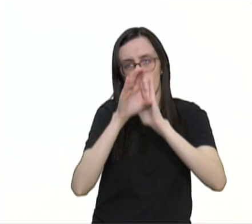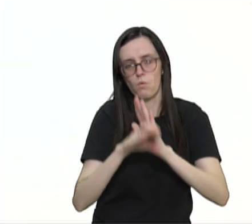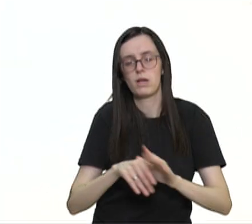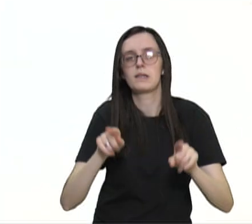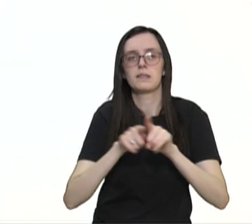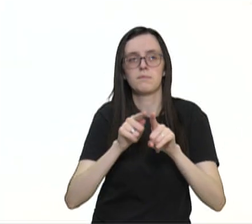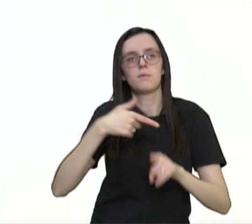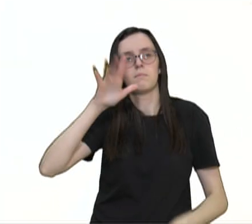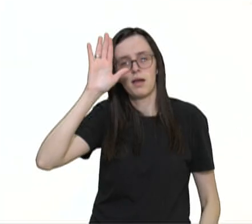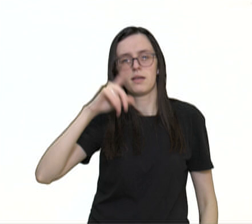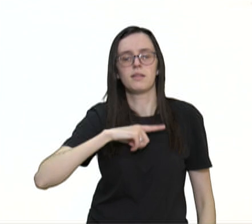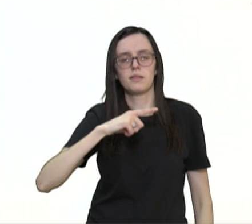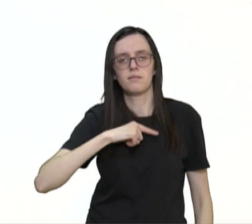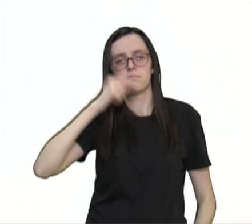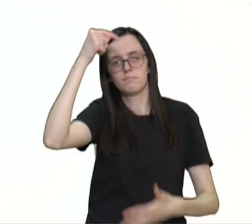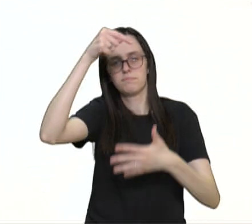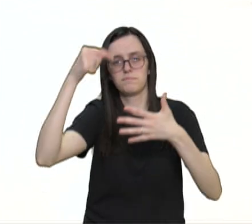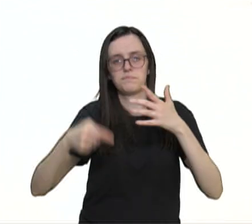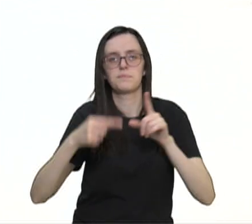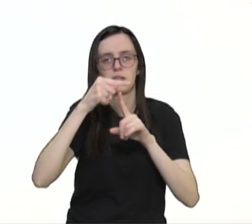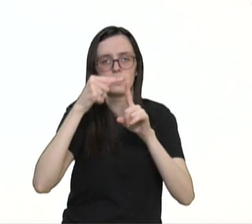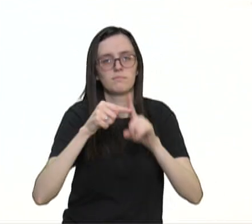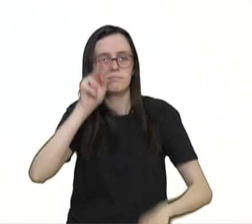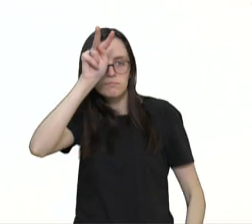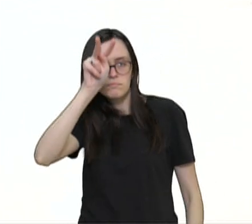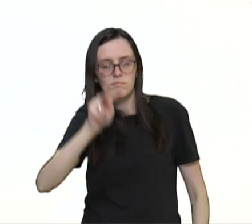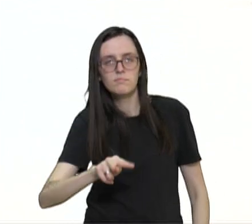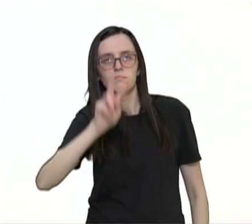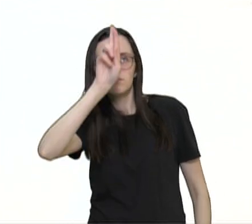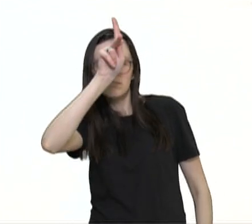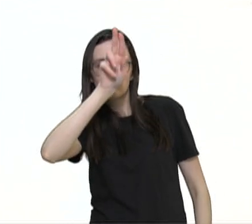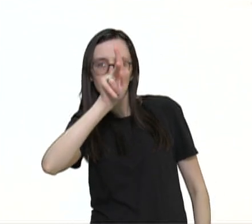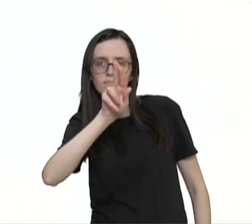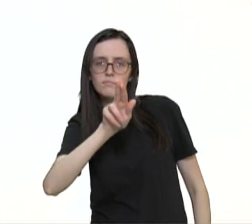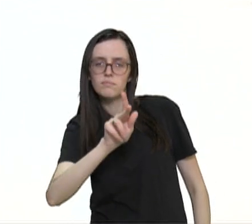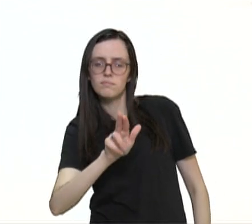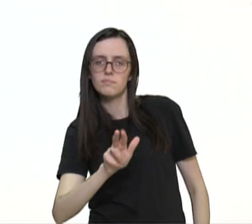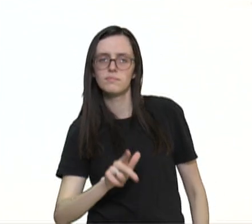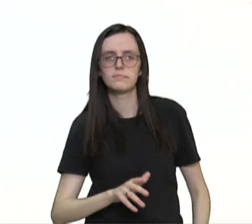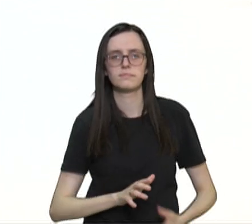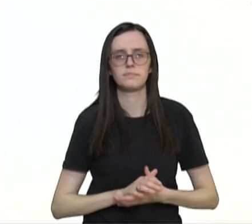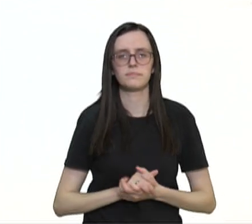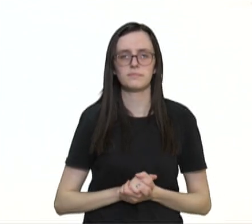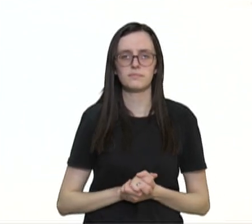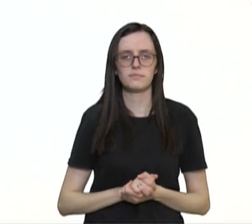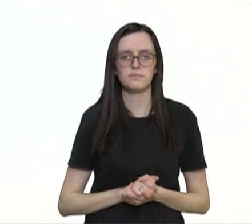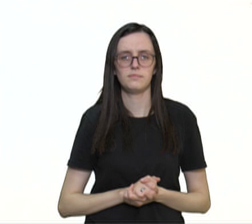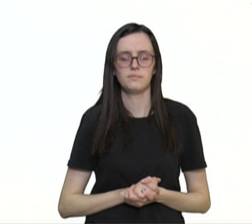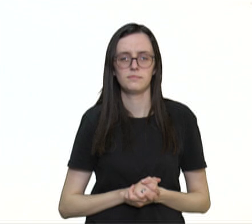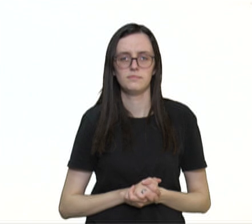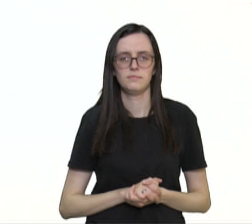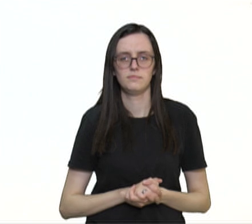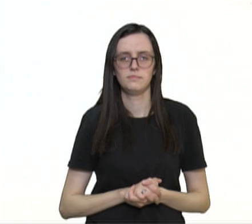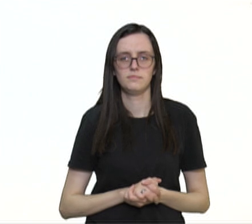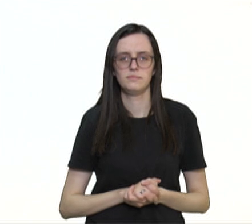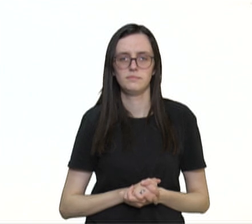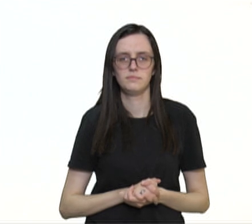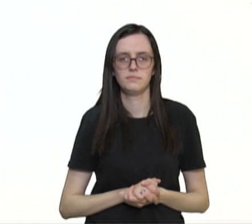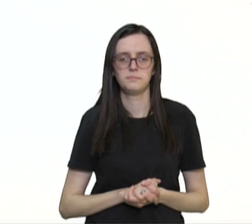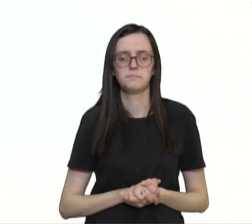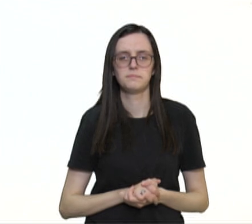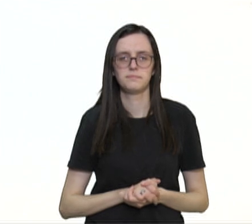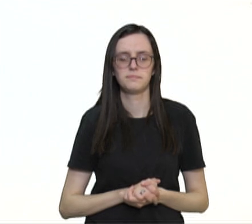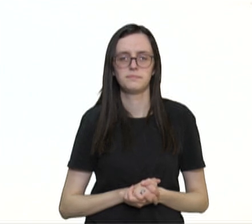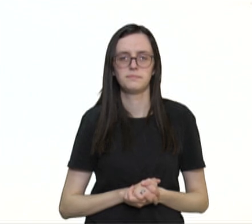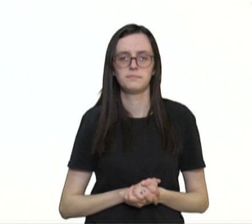longuinho, pop art, op art, abstracionismo, grafite, body art, performance, happening, instalação,